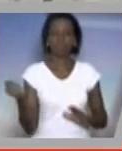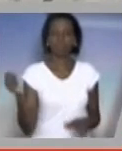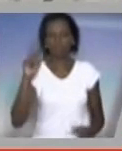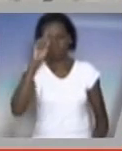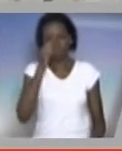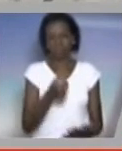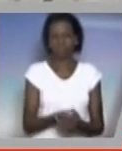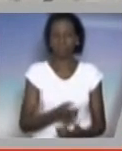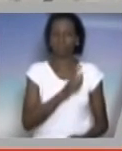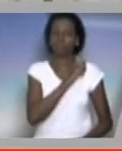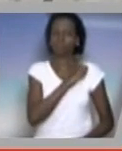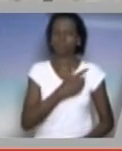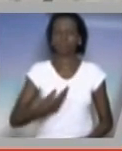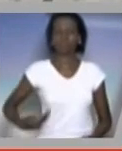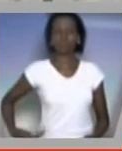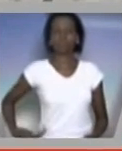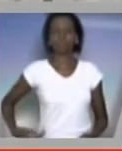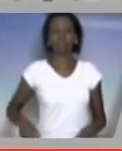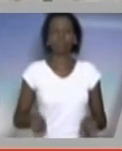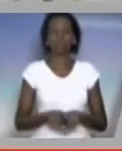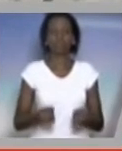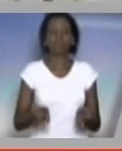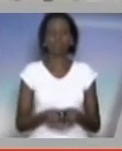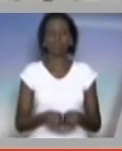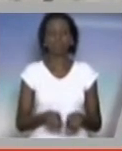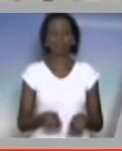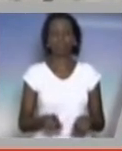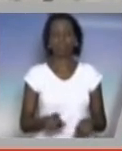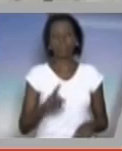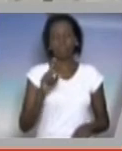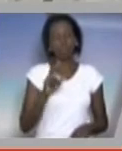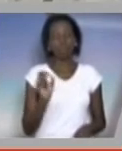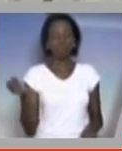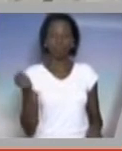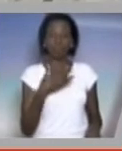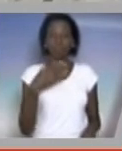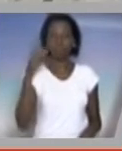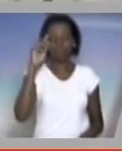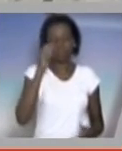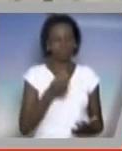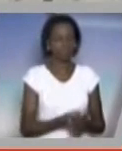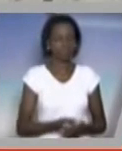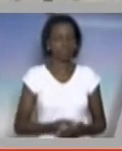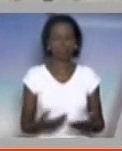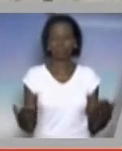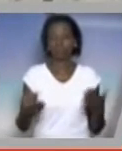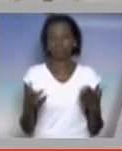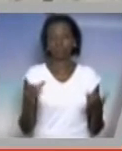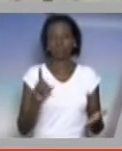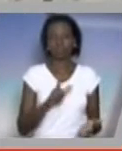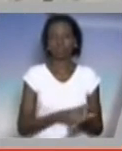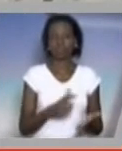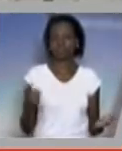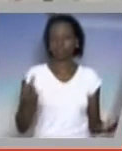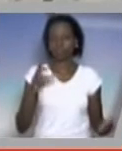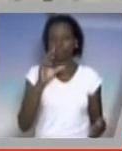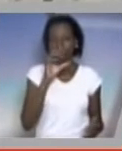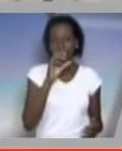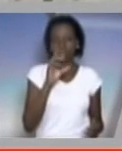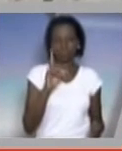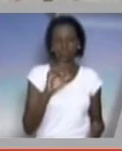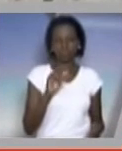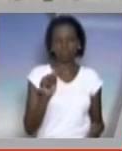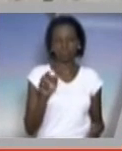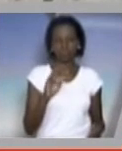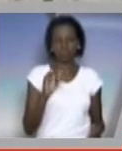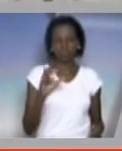do governador, e também cito aqui uma nova resolução que foi publicada agora no Diário Oficial, no último sábado, no último dia 29,